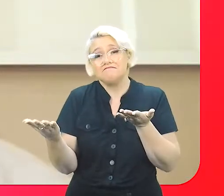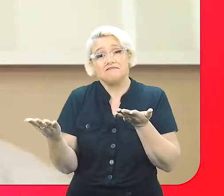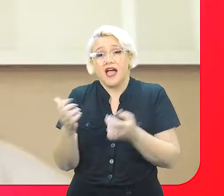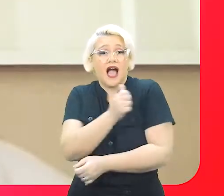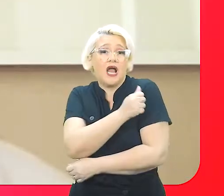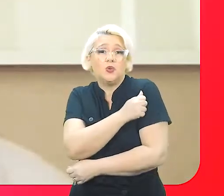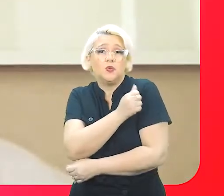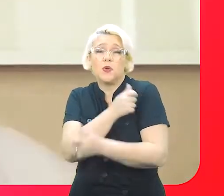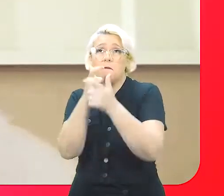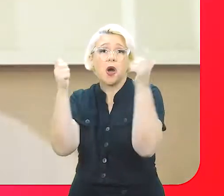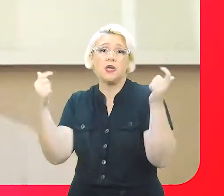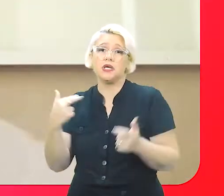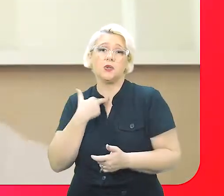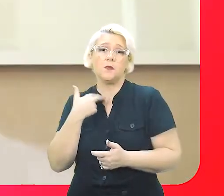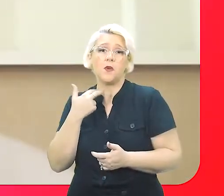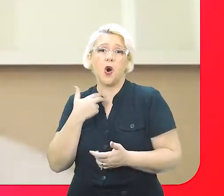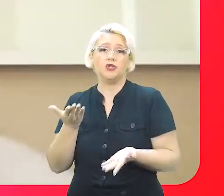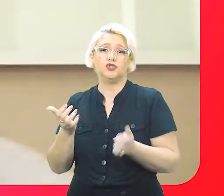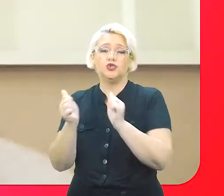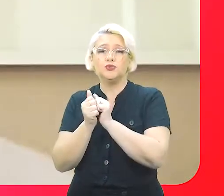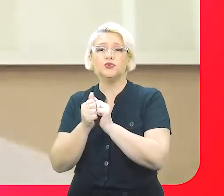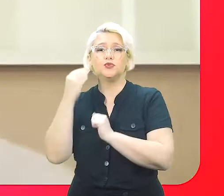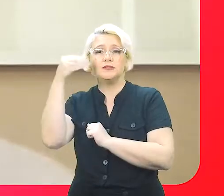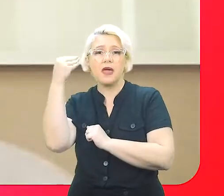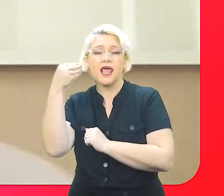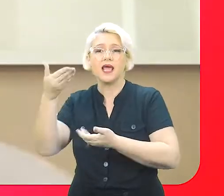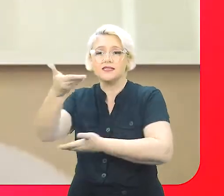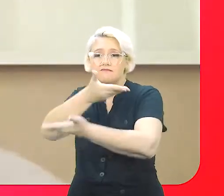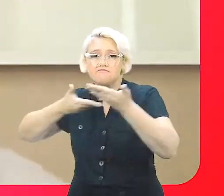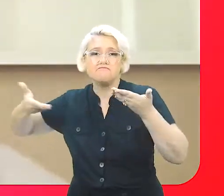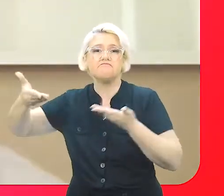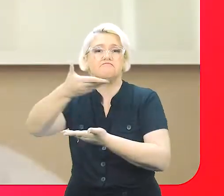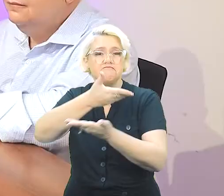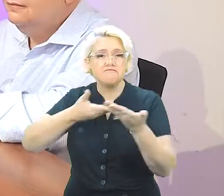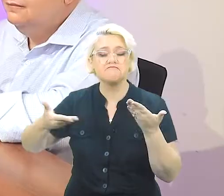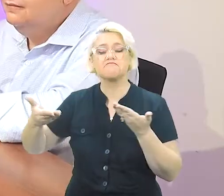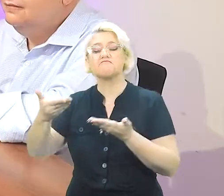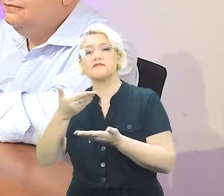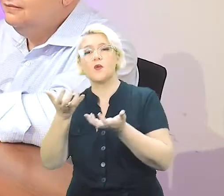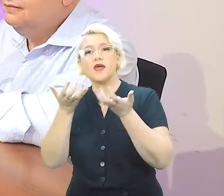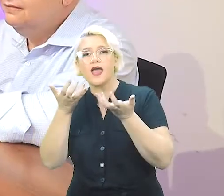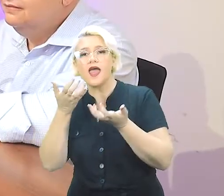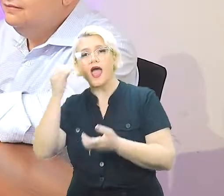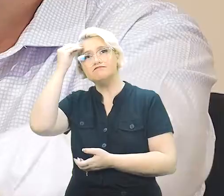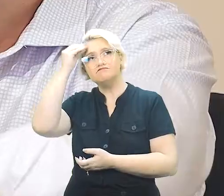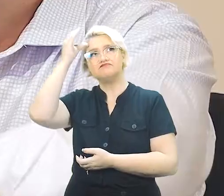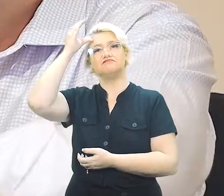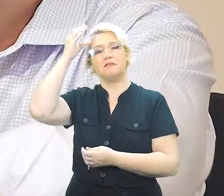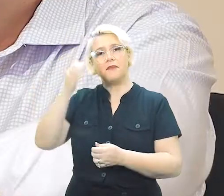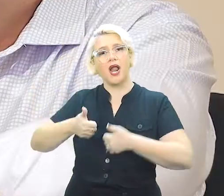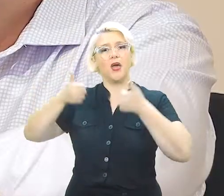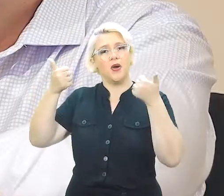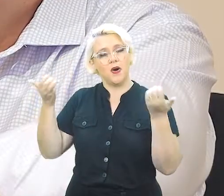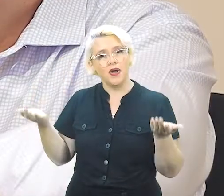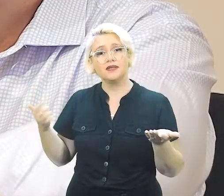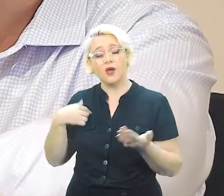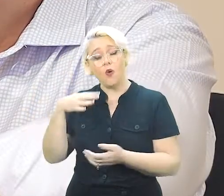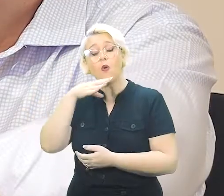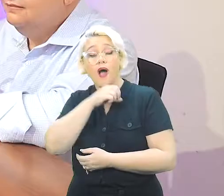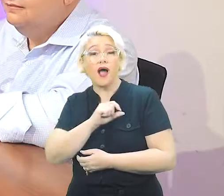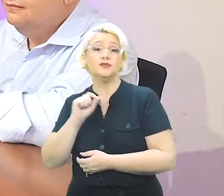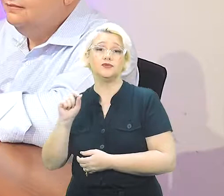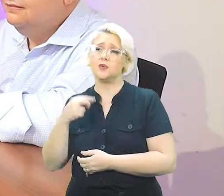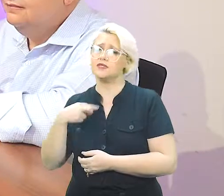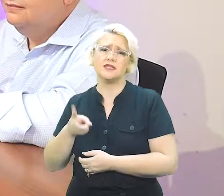muitos alunos não poderiam estar dividindo conosco o que sabem, o que querem conhecer. Então,